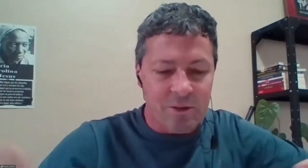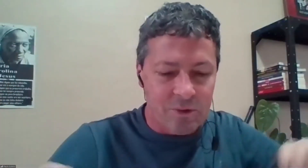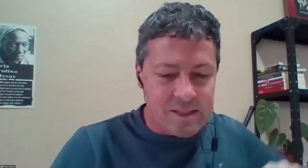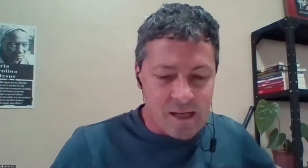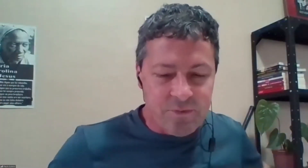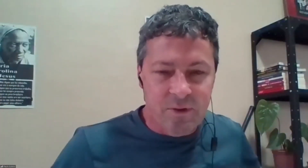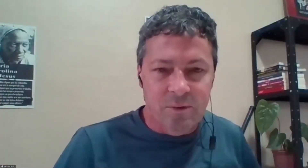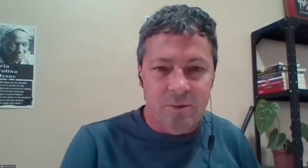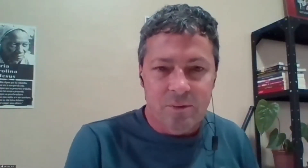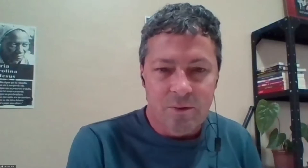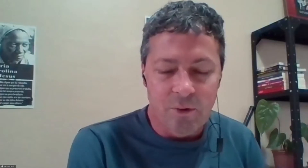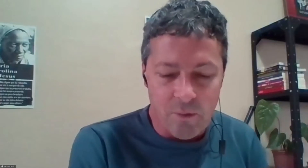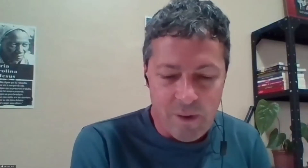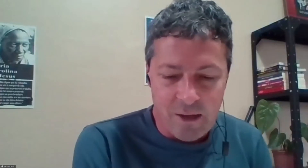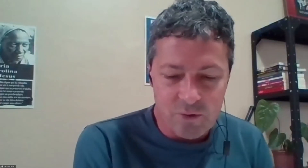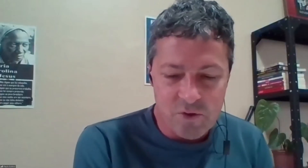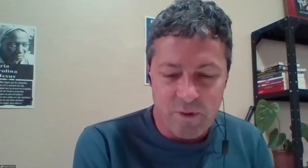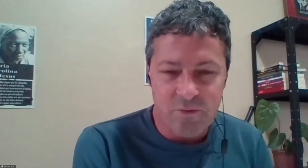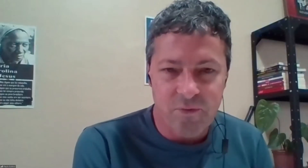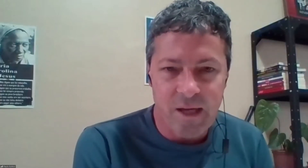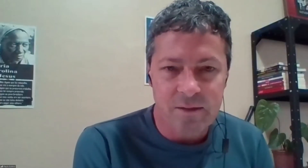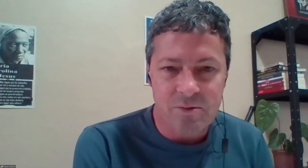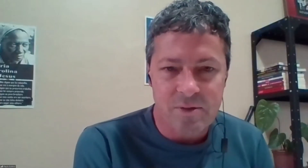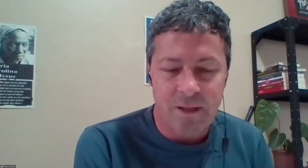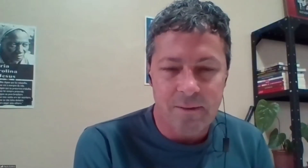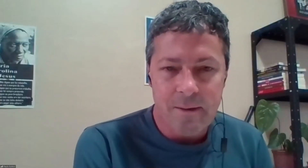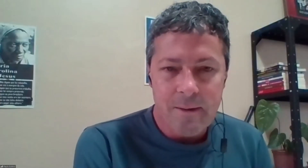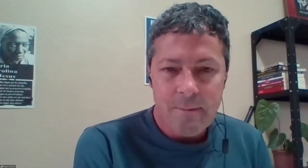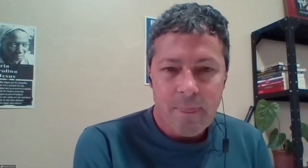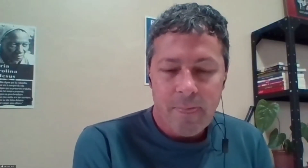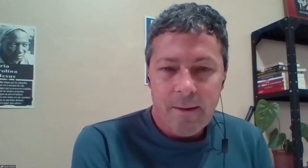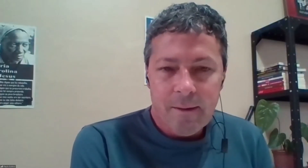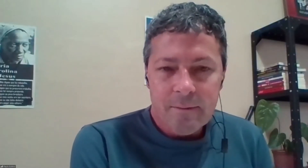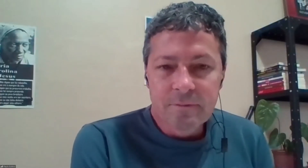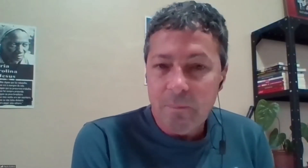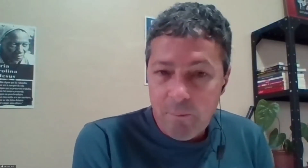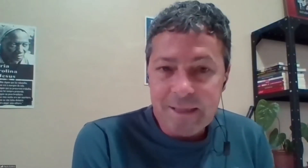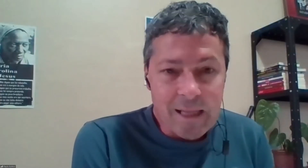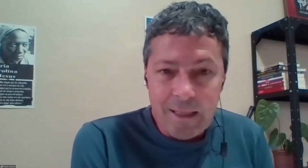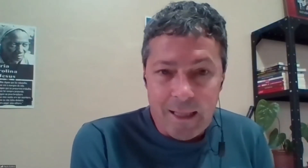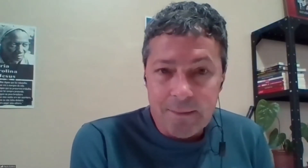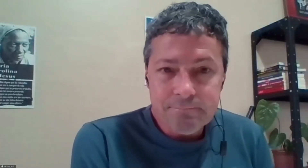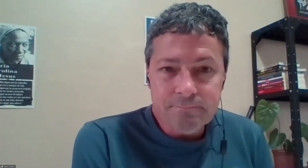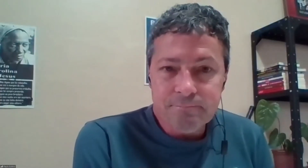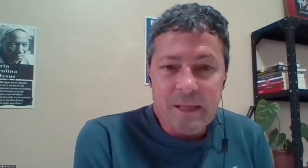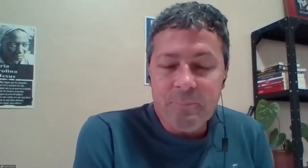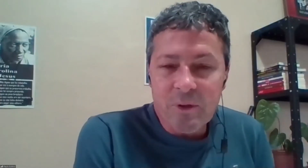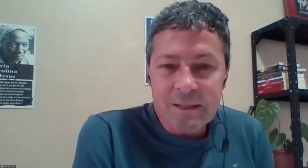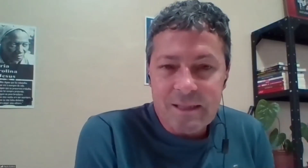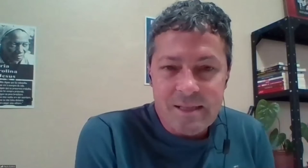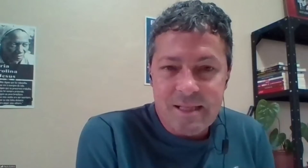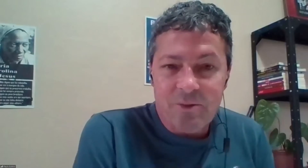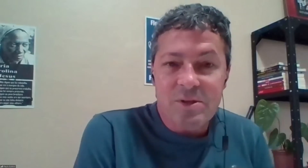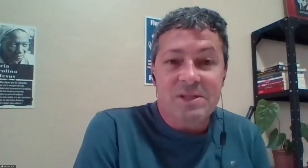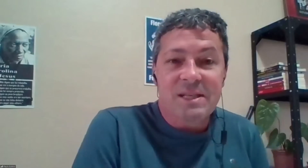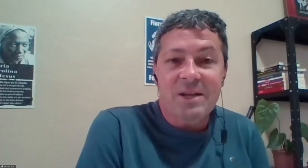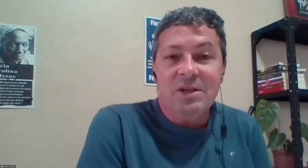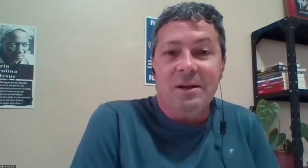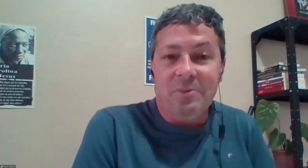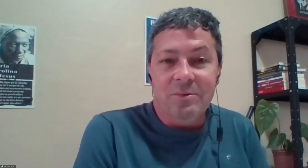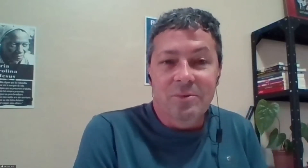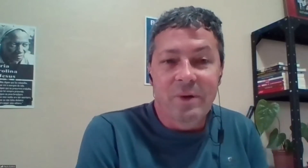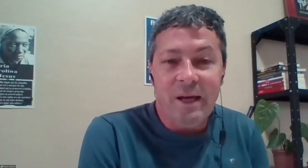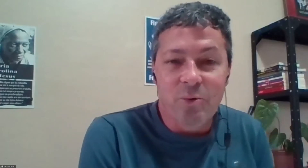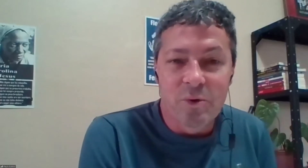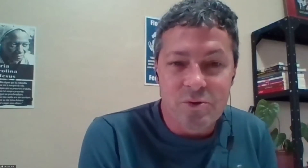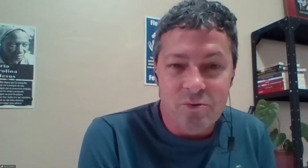programa do Desafio Global dos Prefeitos, né? Vamos batalhar para poder trazer, que